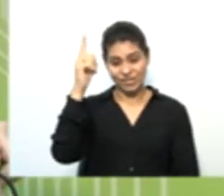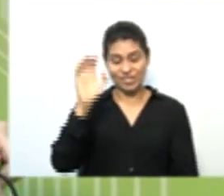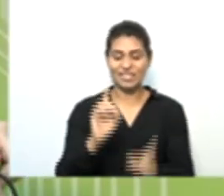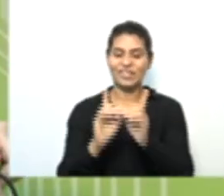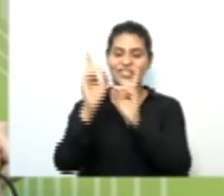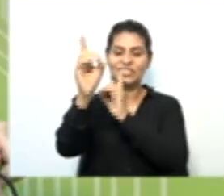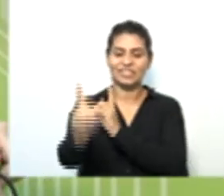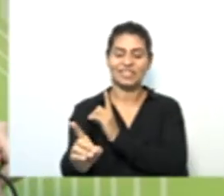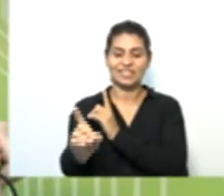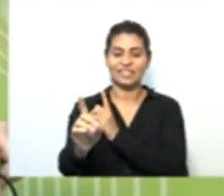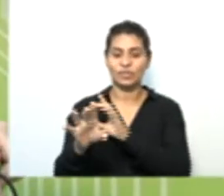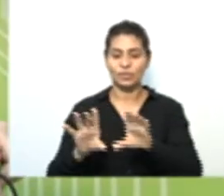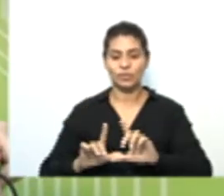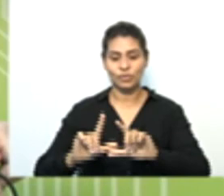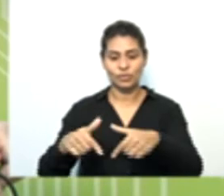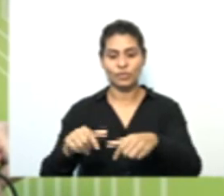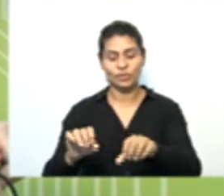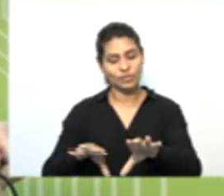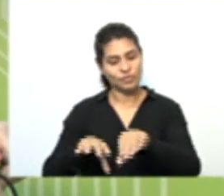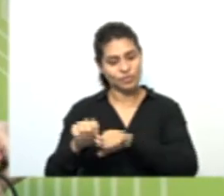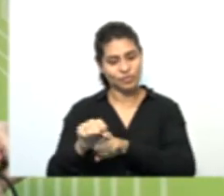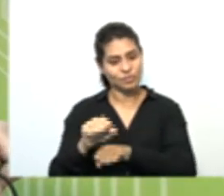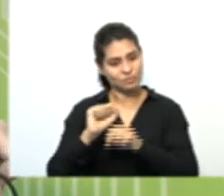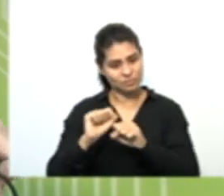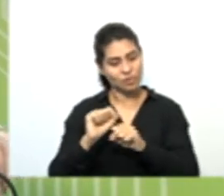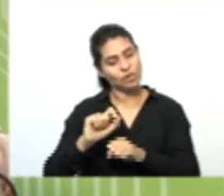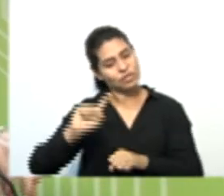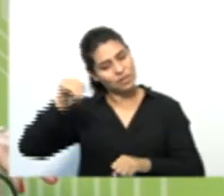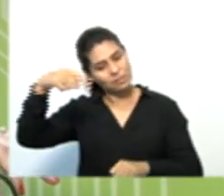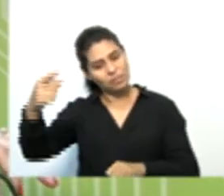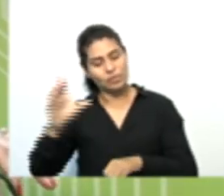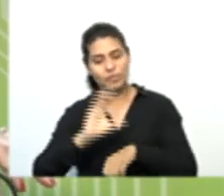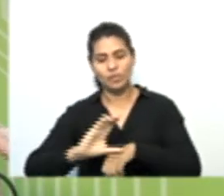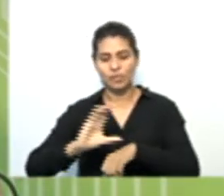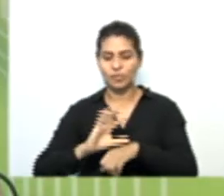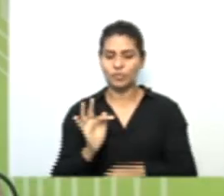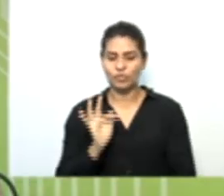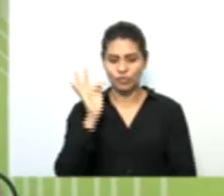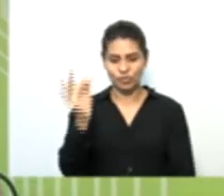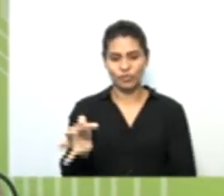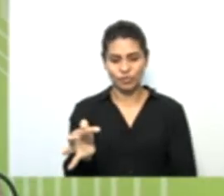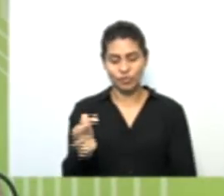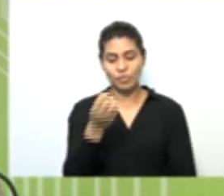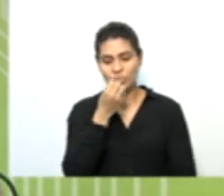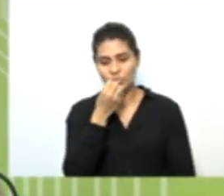Você que está se identificando com o curso, prepare-se, nós teremos mais cursos pela frente.